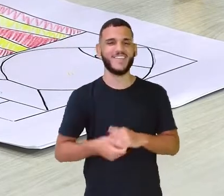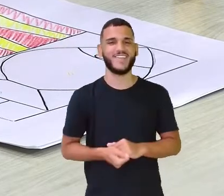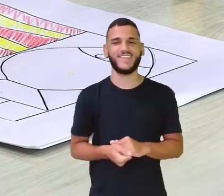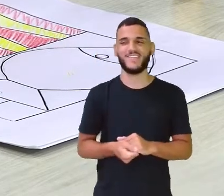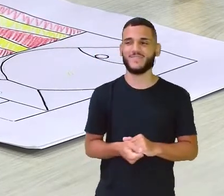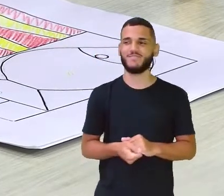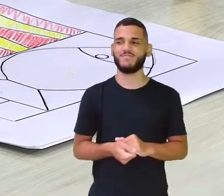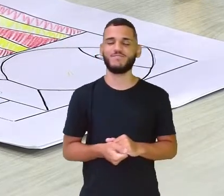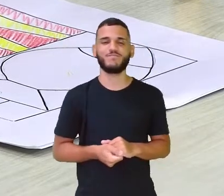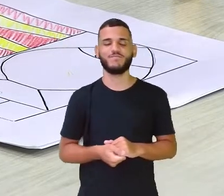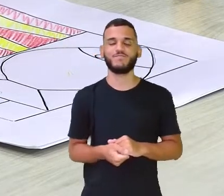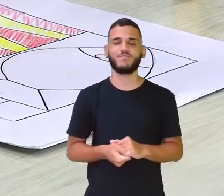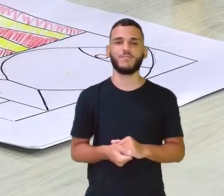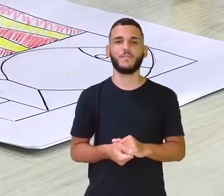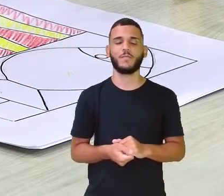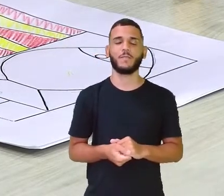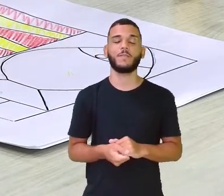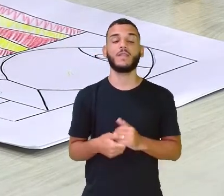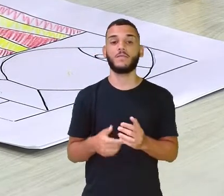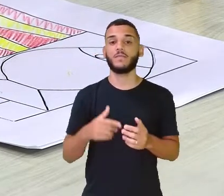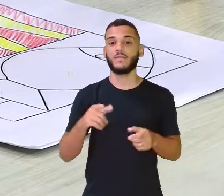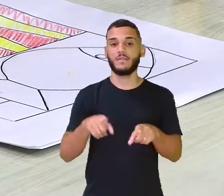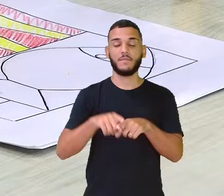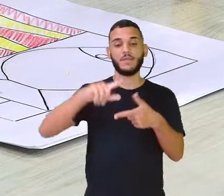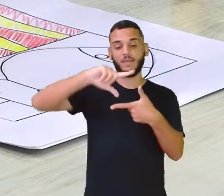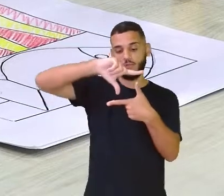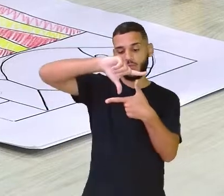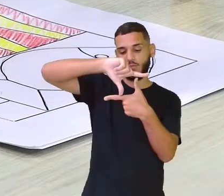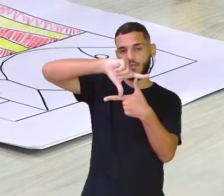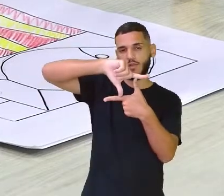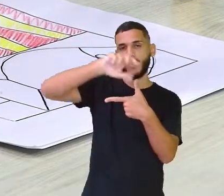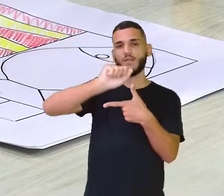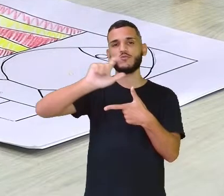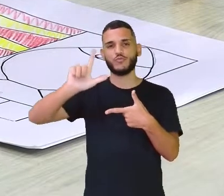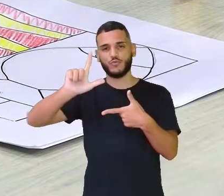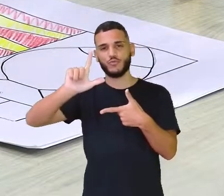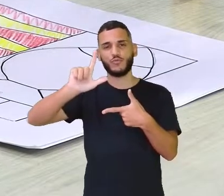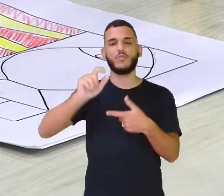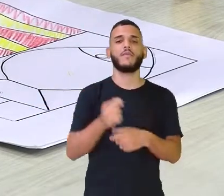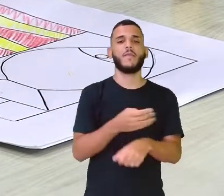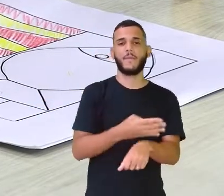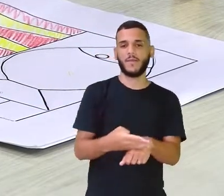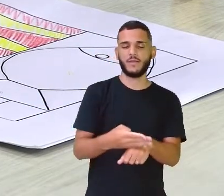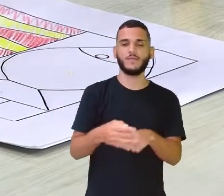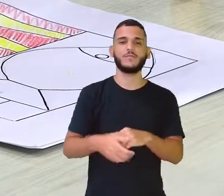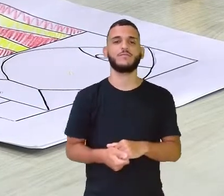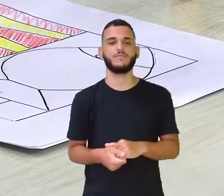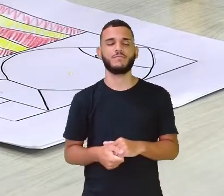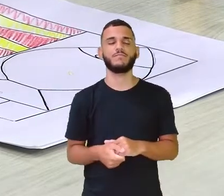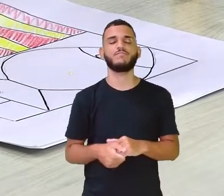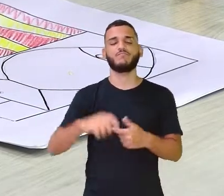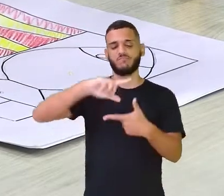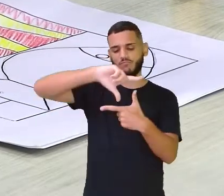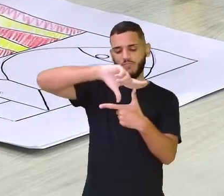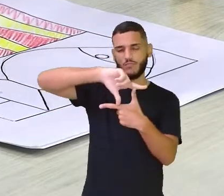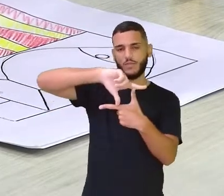ele resolveu colocar quadrado azul, quadrado branco, sempre intercalando. Quadrado